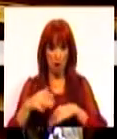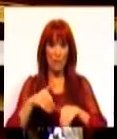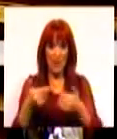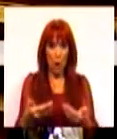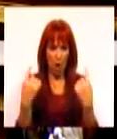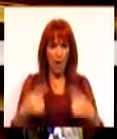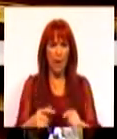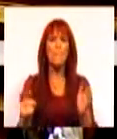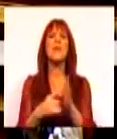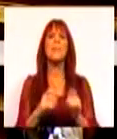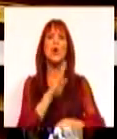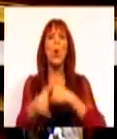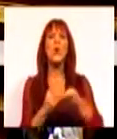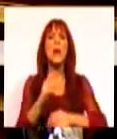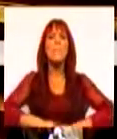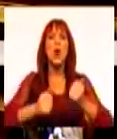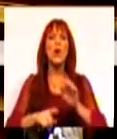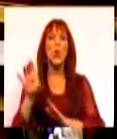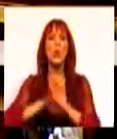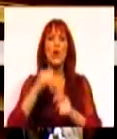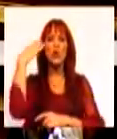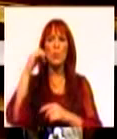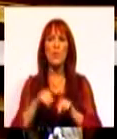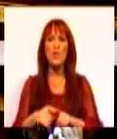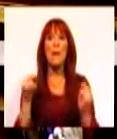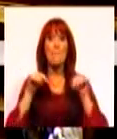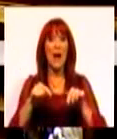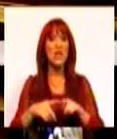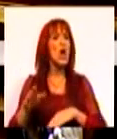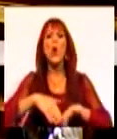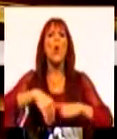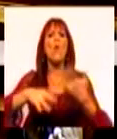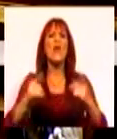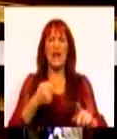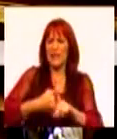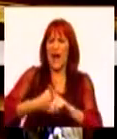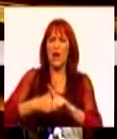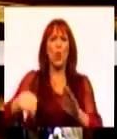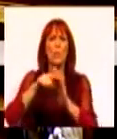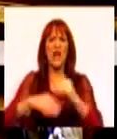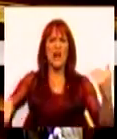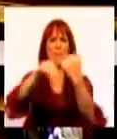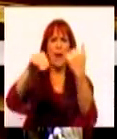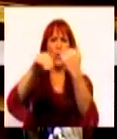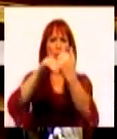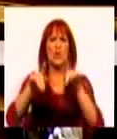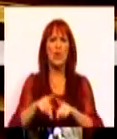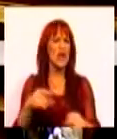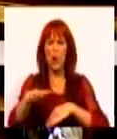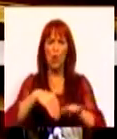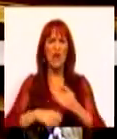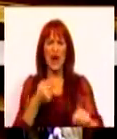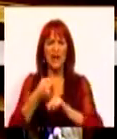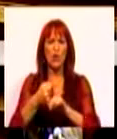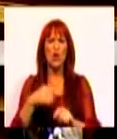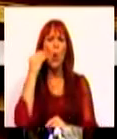fazer. Precisamos continuar a melhorar a condição docente, mas isso não se faz atacando o princípio da igualdade, isso não se faz